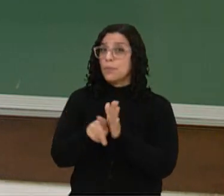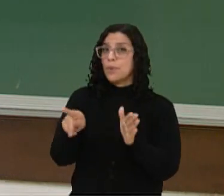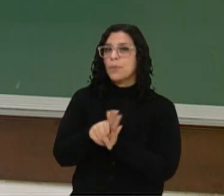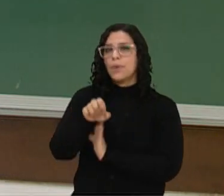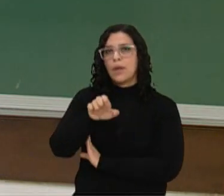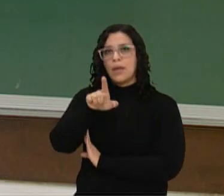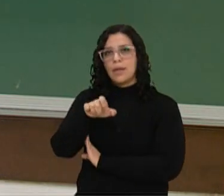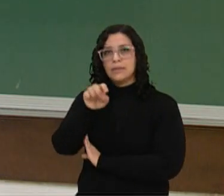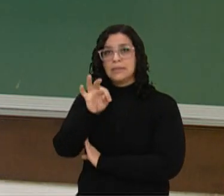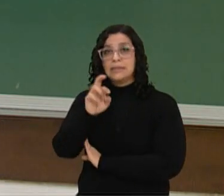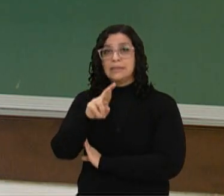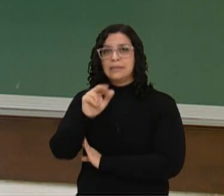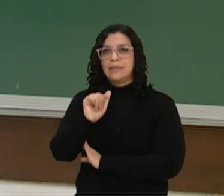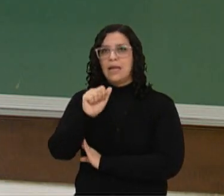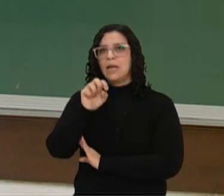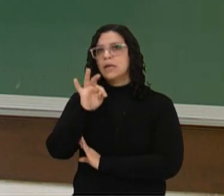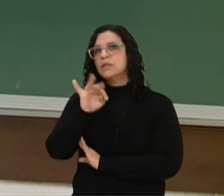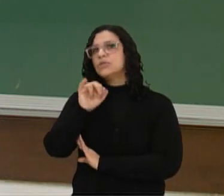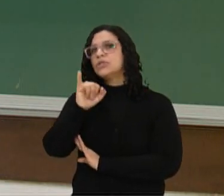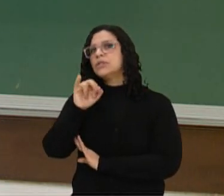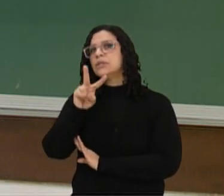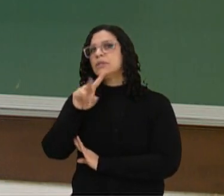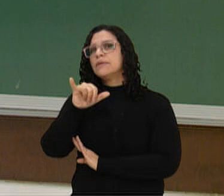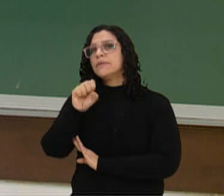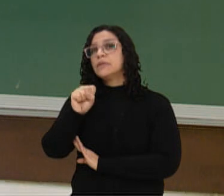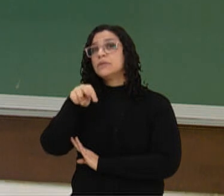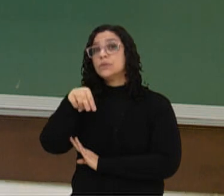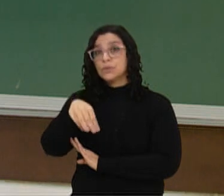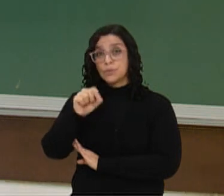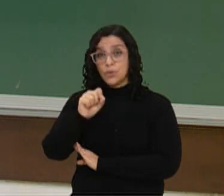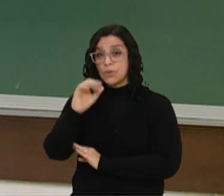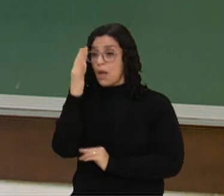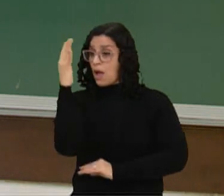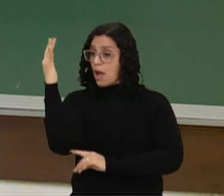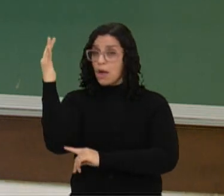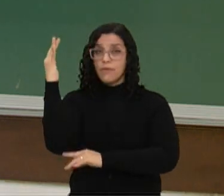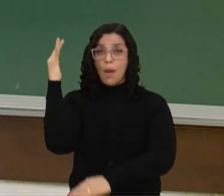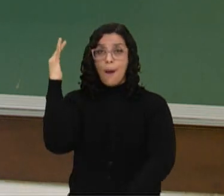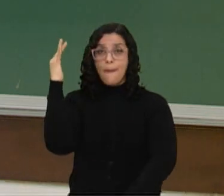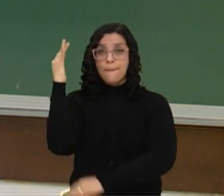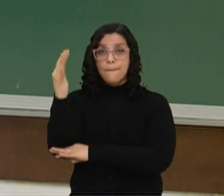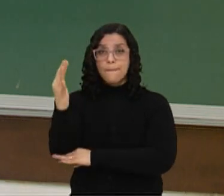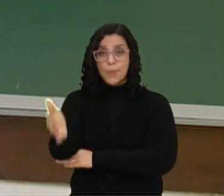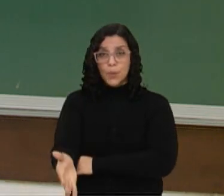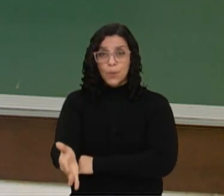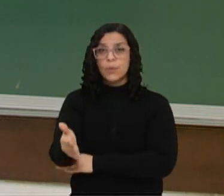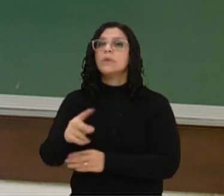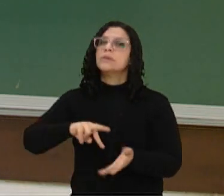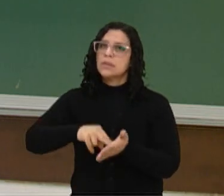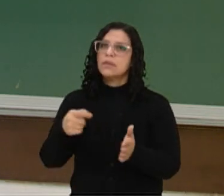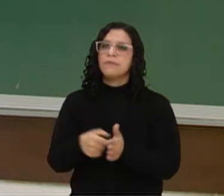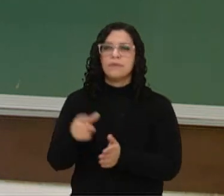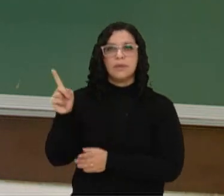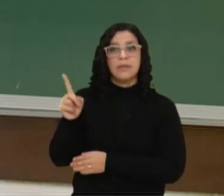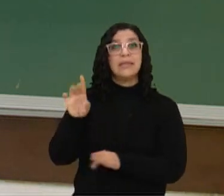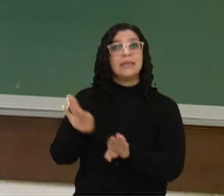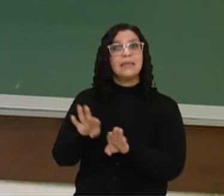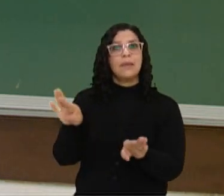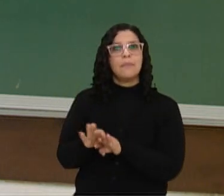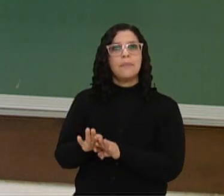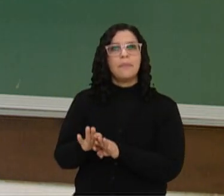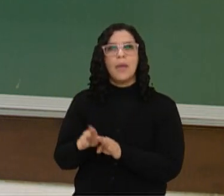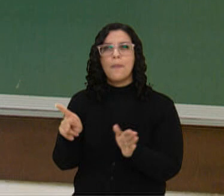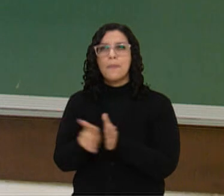de extrativismo. Se ela era uma árvore nativa, ela foi retirada, é extrativismo vegetal. E a caça também